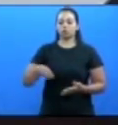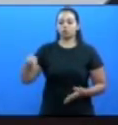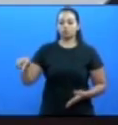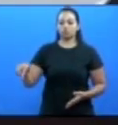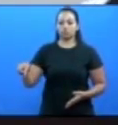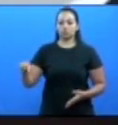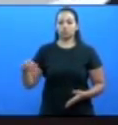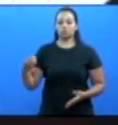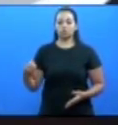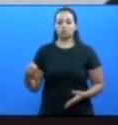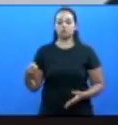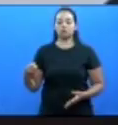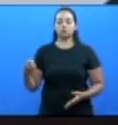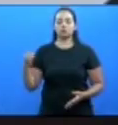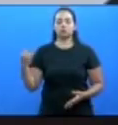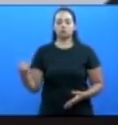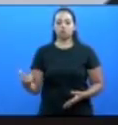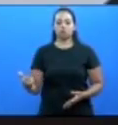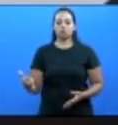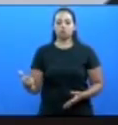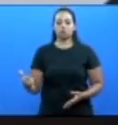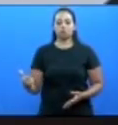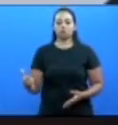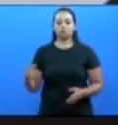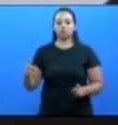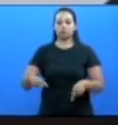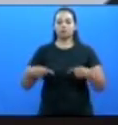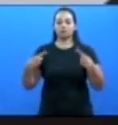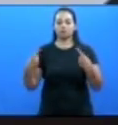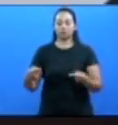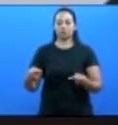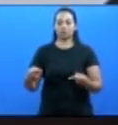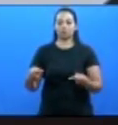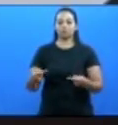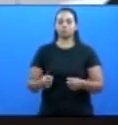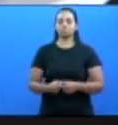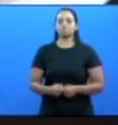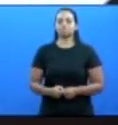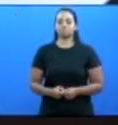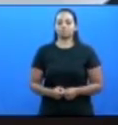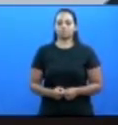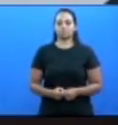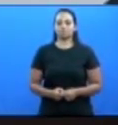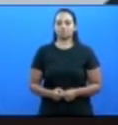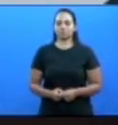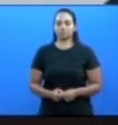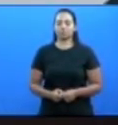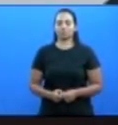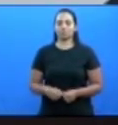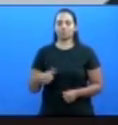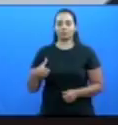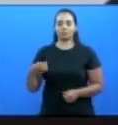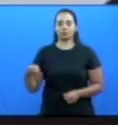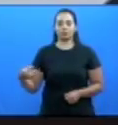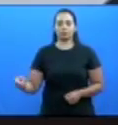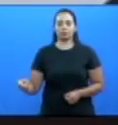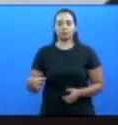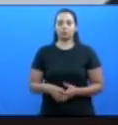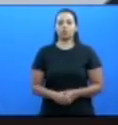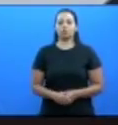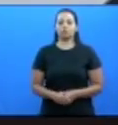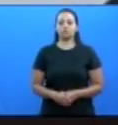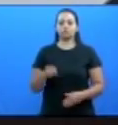1136. Consultamos-se a pedido de destaque. Não havendo, colocamos em votação.